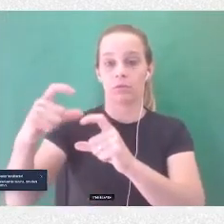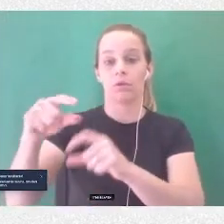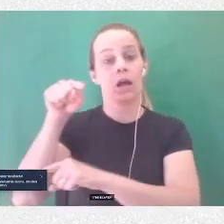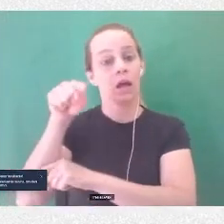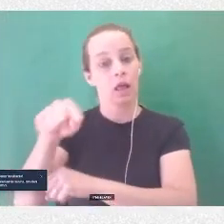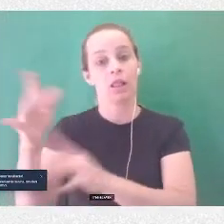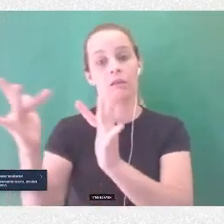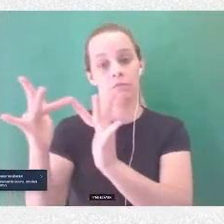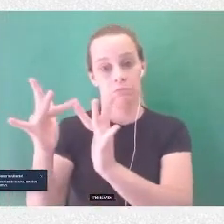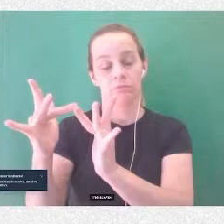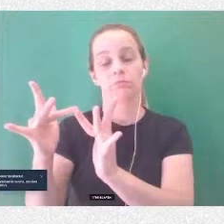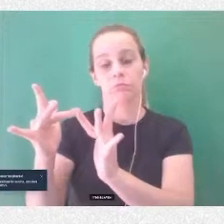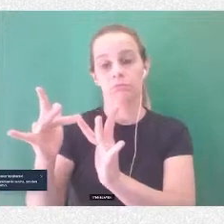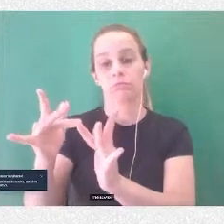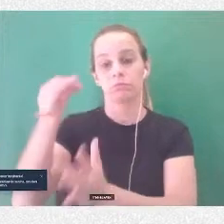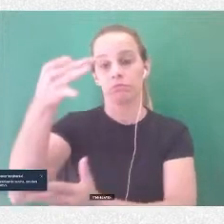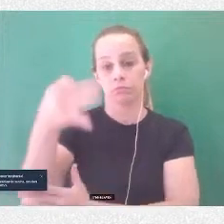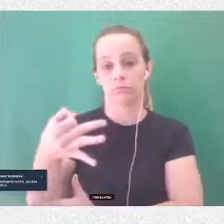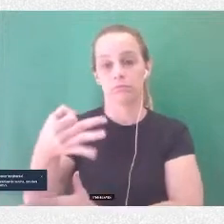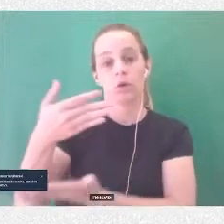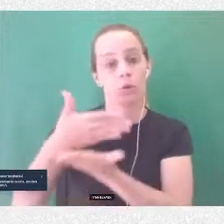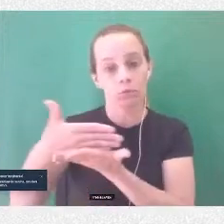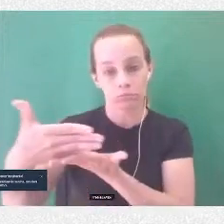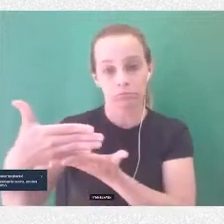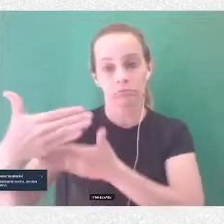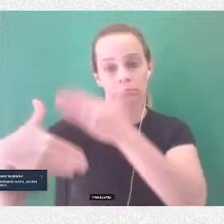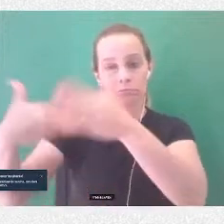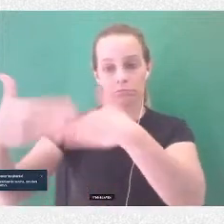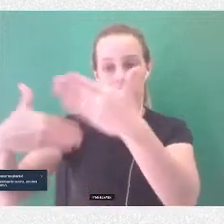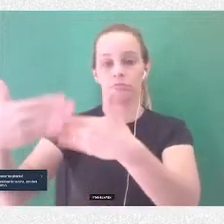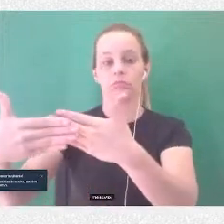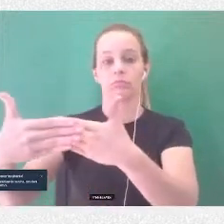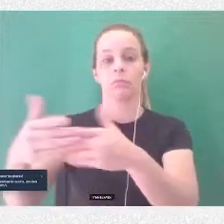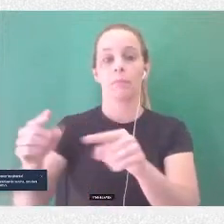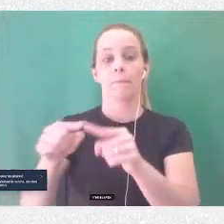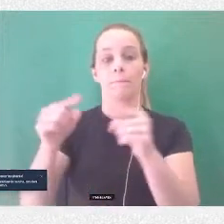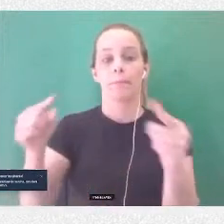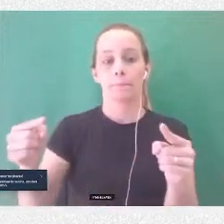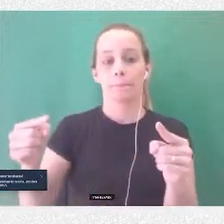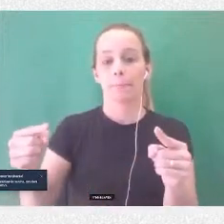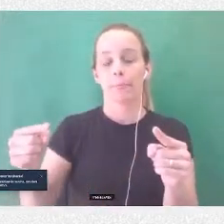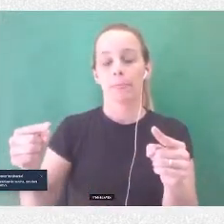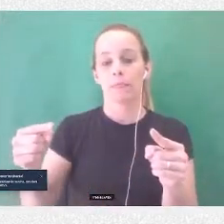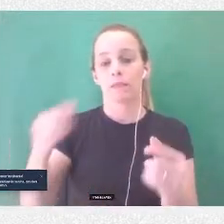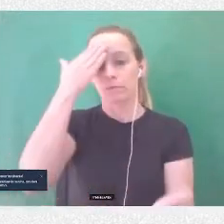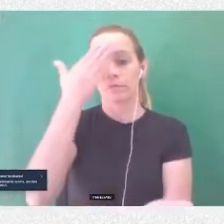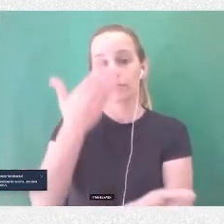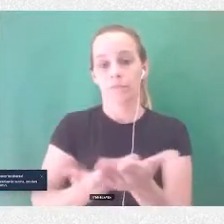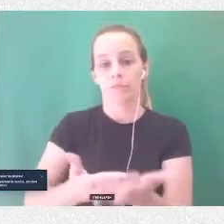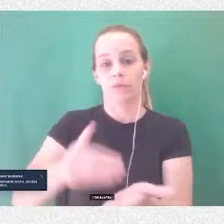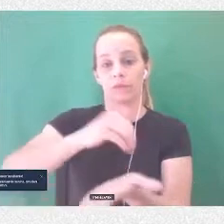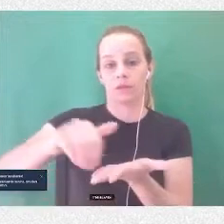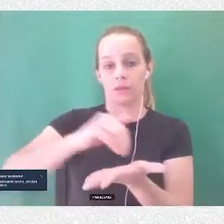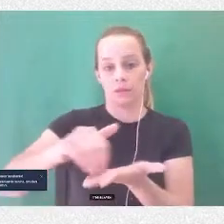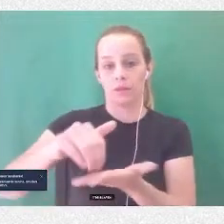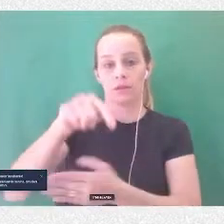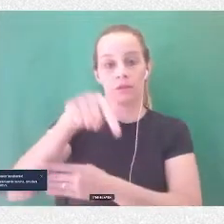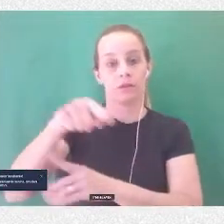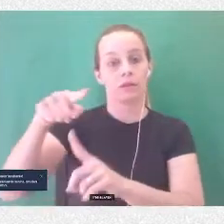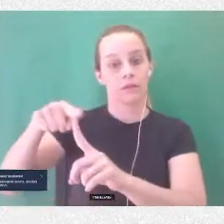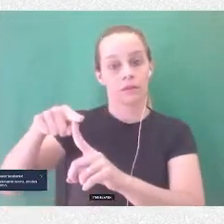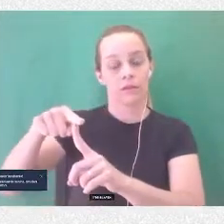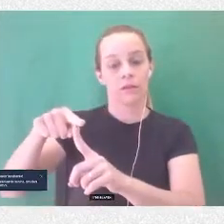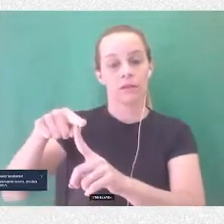contato desde o início desse processo, né? Mas nós aqui da Secretaria Municipal de Toledo